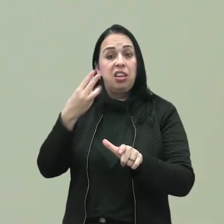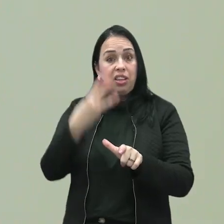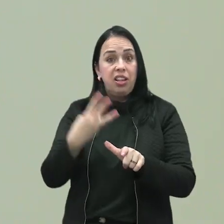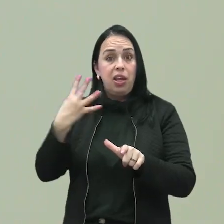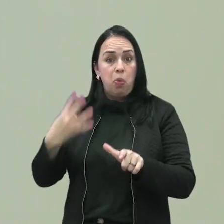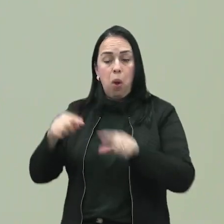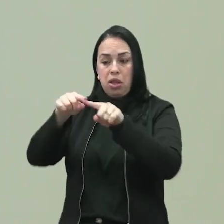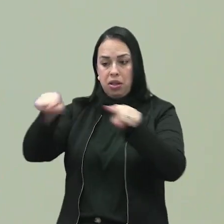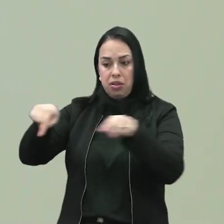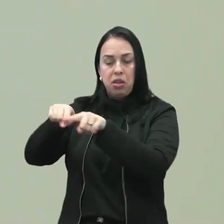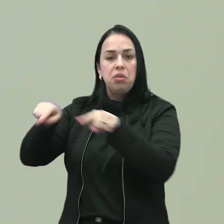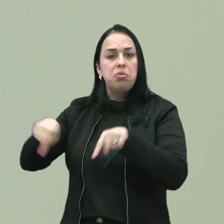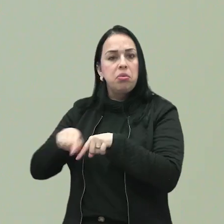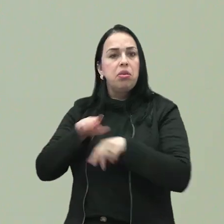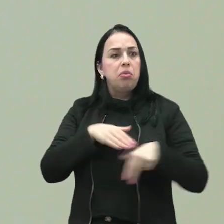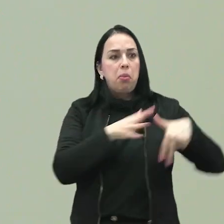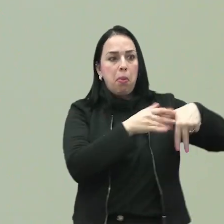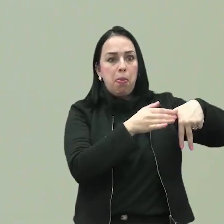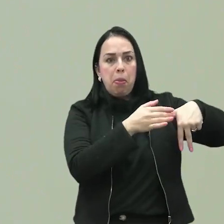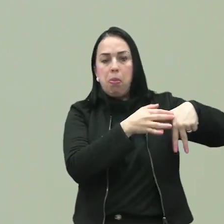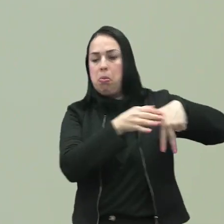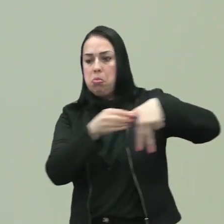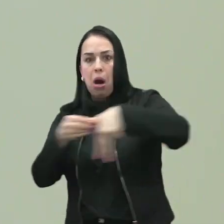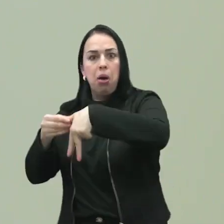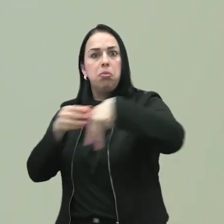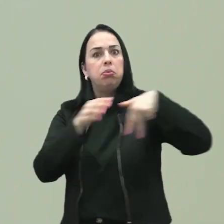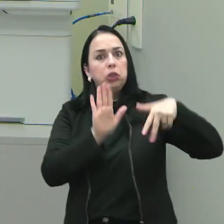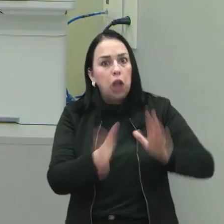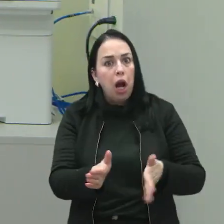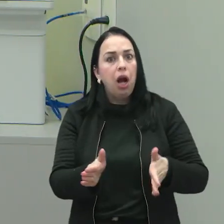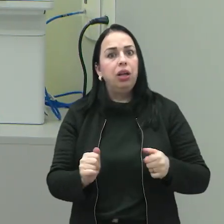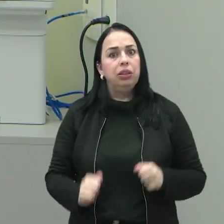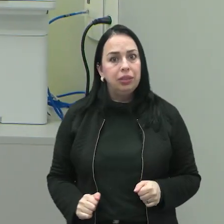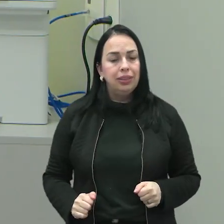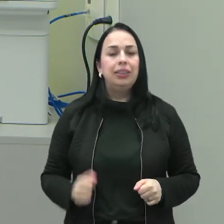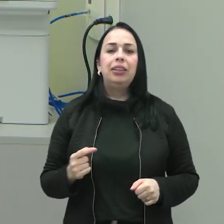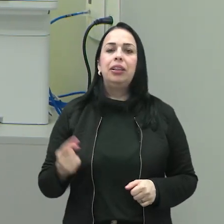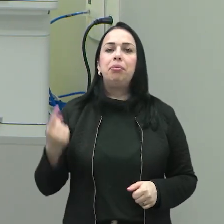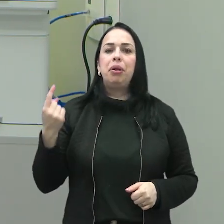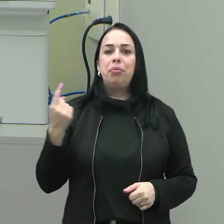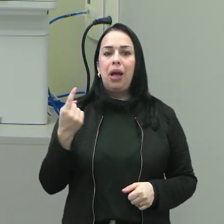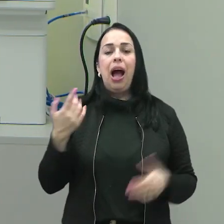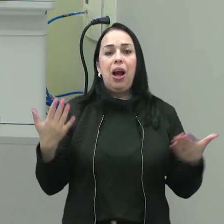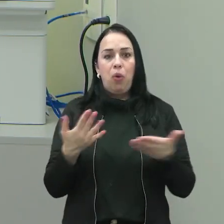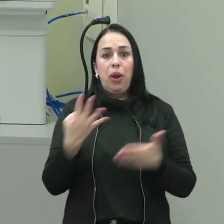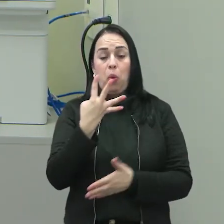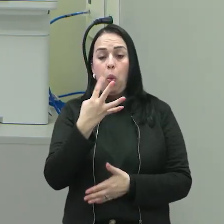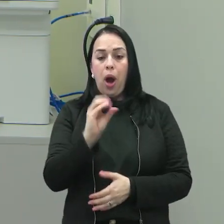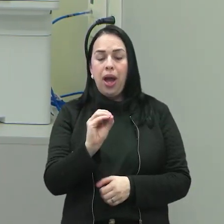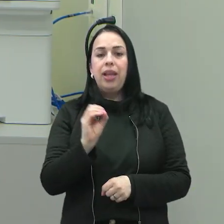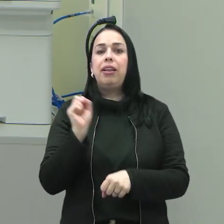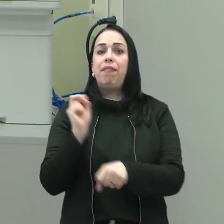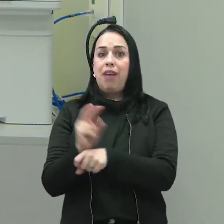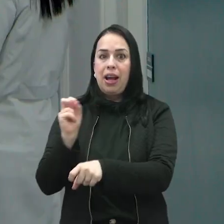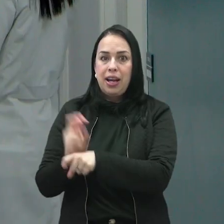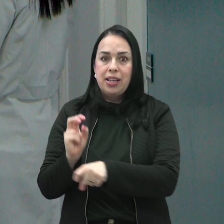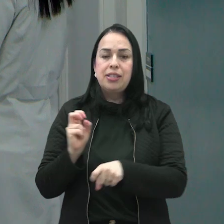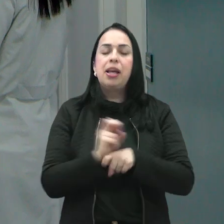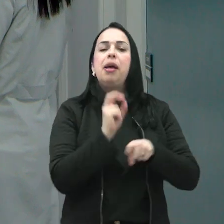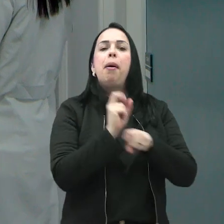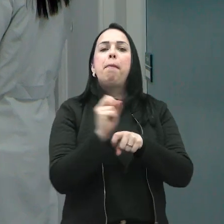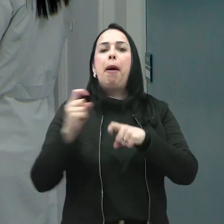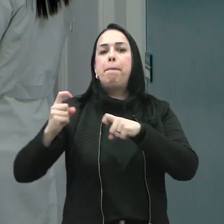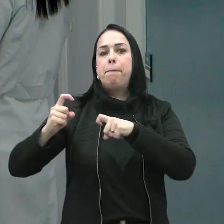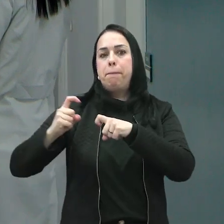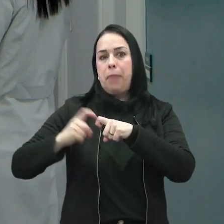já recebeu os primeiros pacientes encaminhados pelo SUS. Nesta primeira etapa, são 40 vagas para geriatria. E